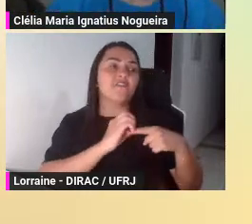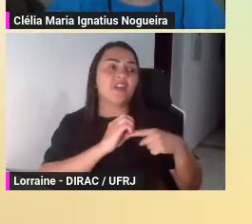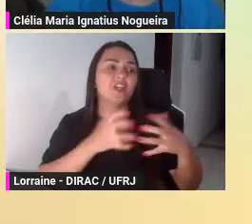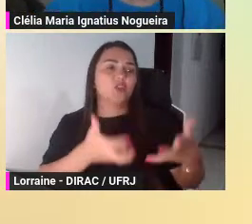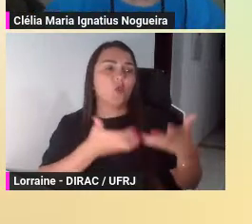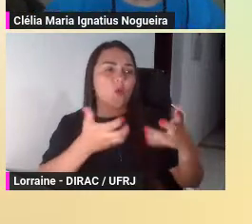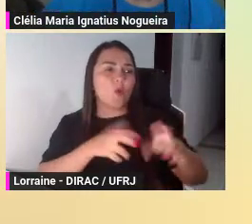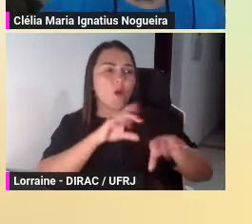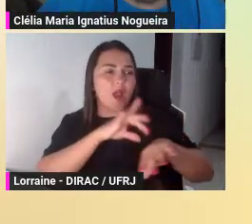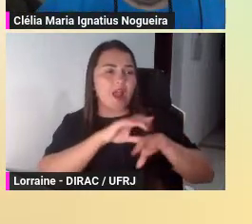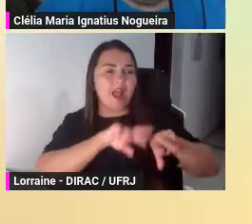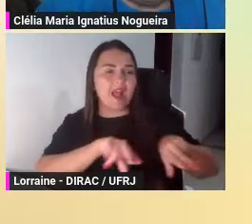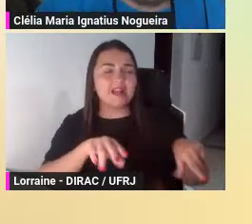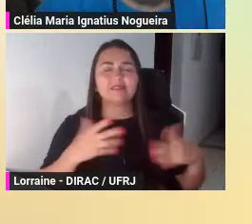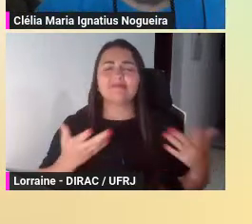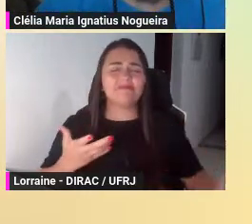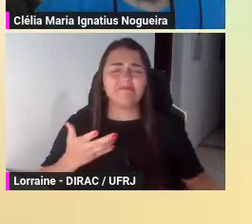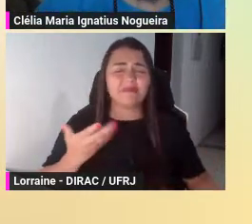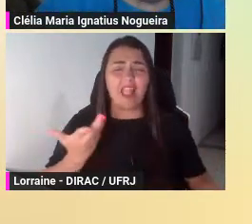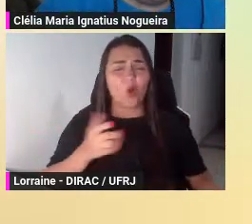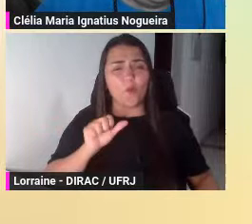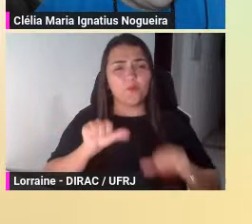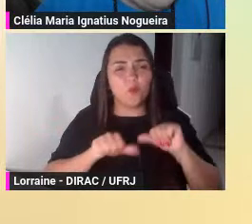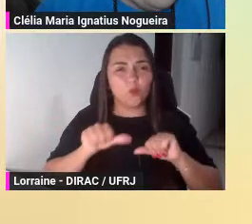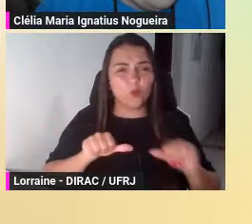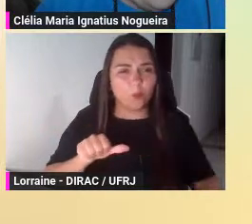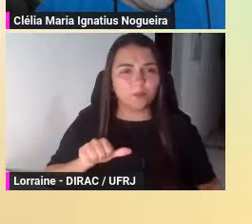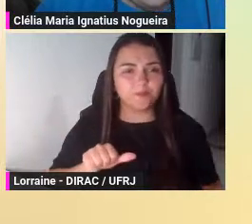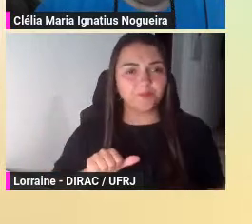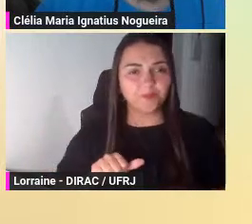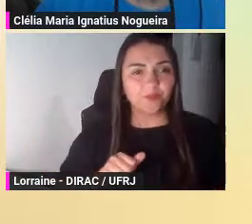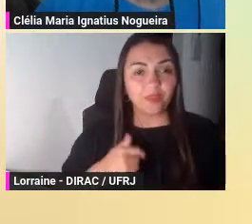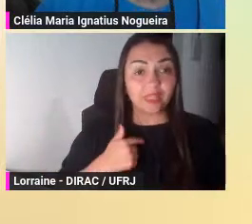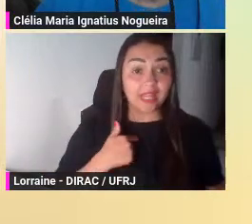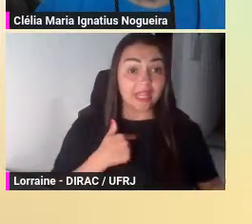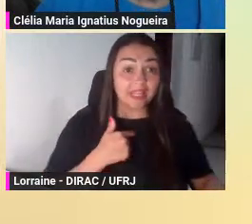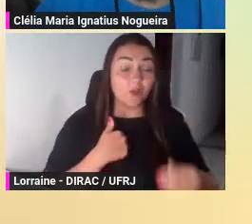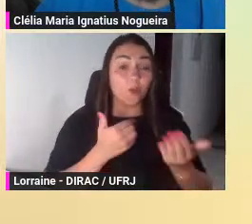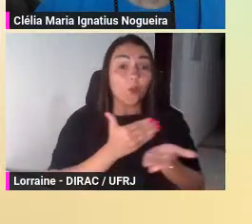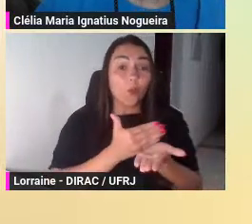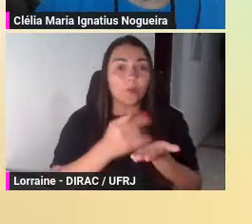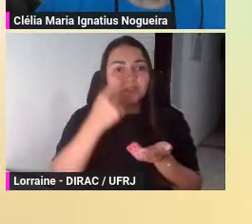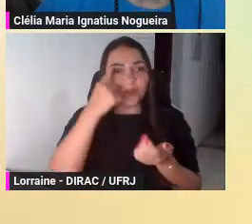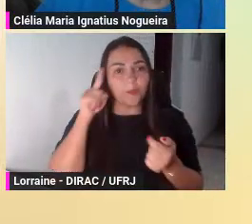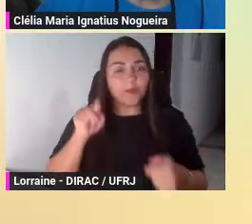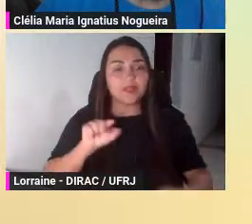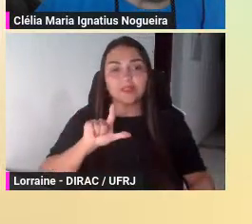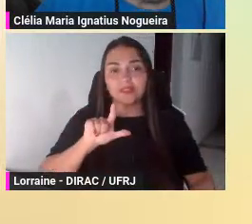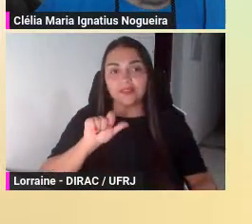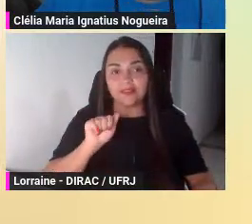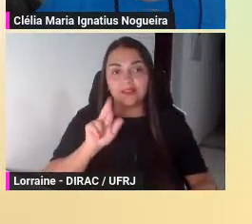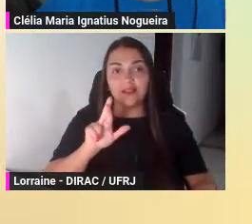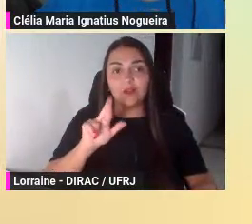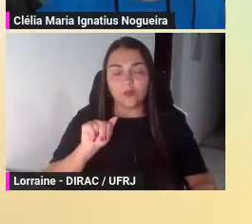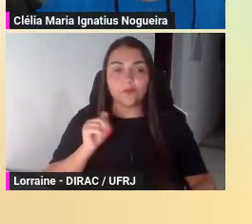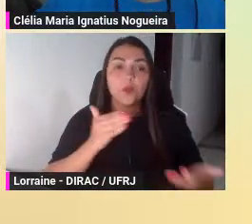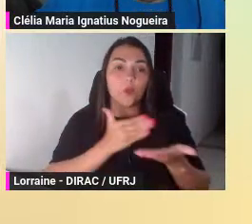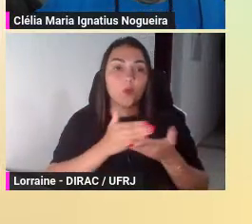resolvi fazer o seguinte, começo pensando na Laura, tá? E aí eu faço, começo fazendo